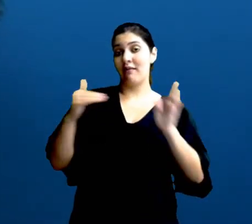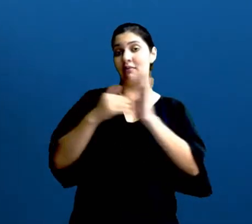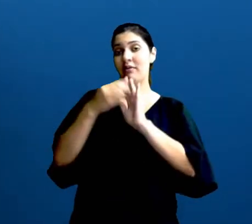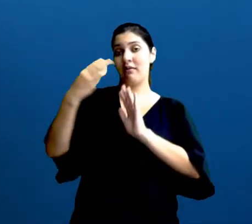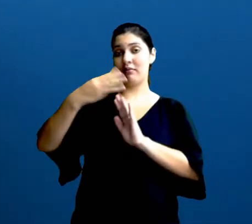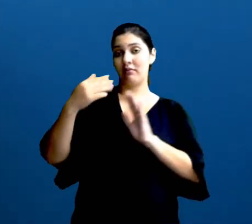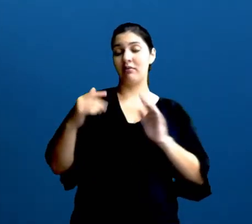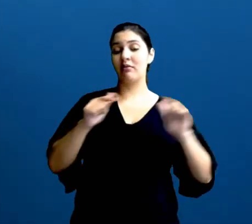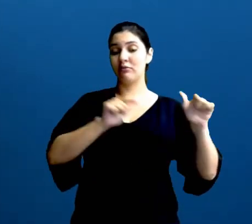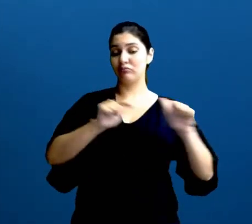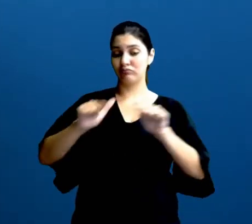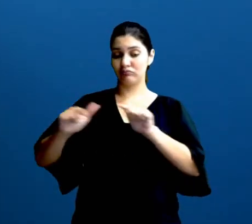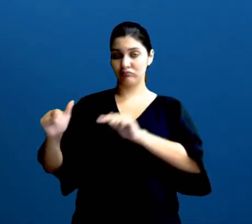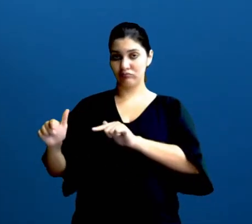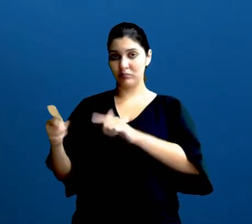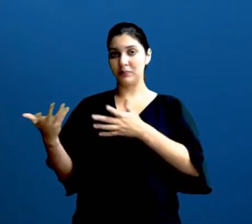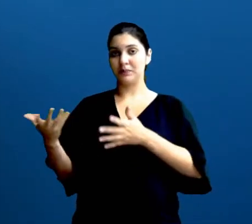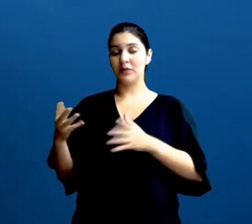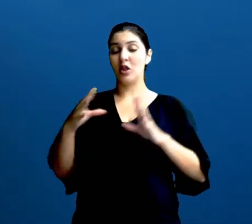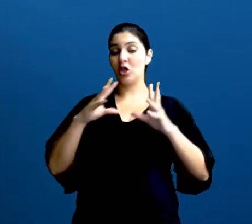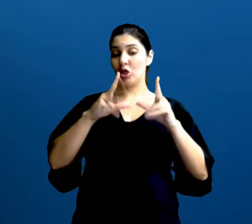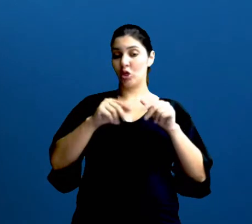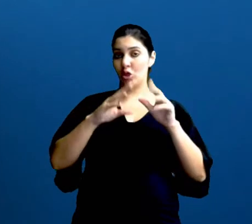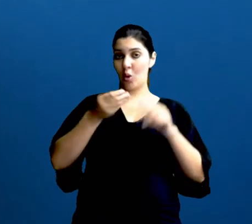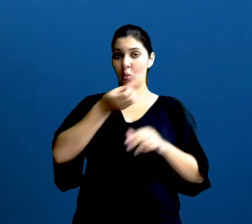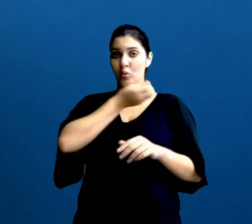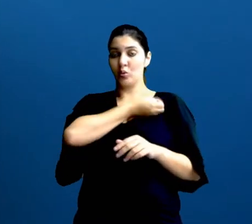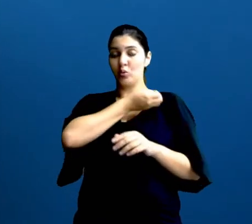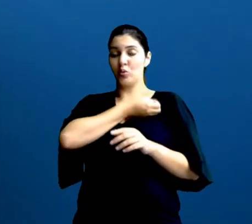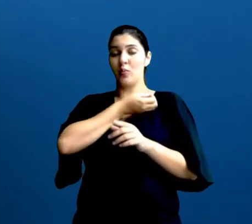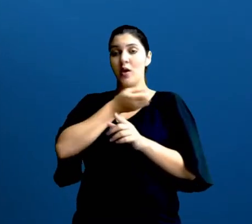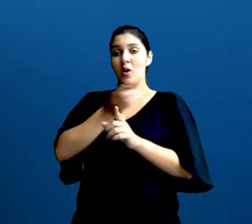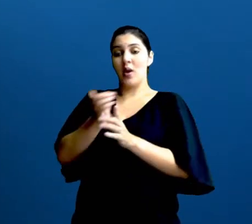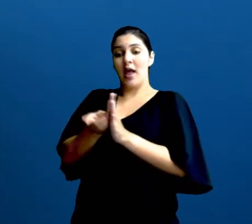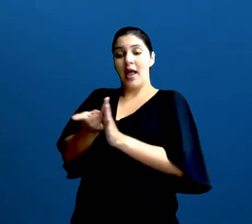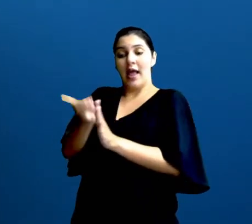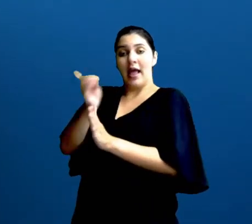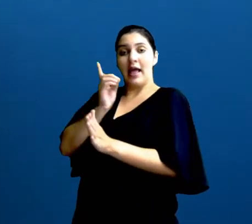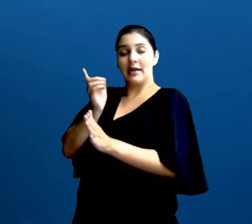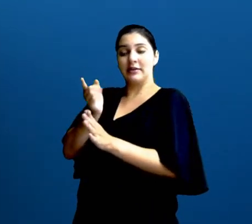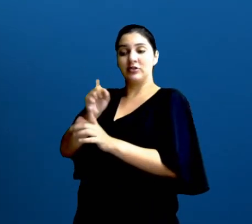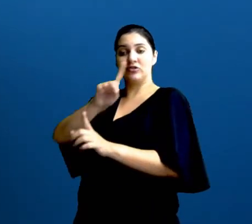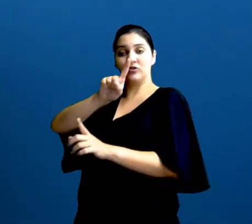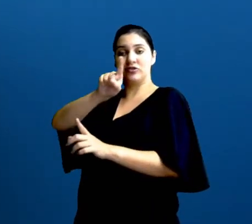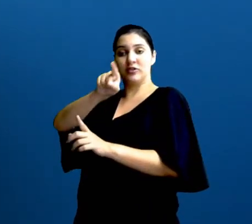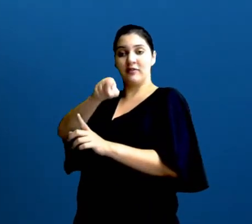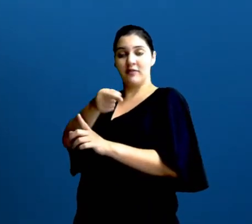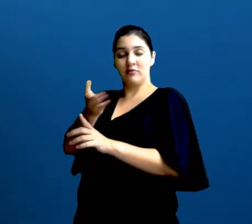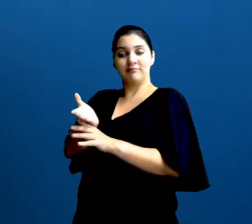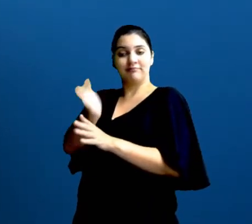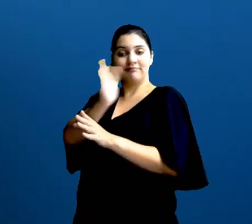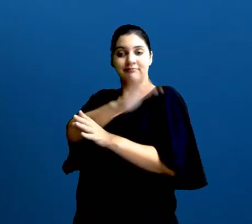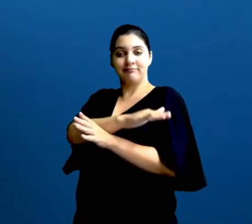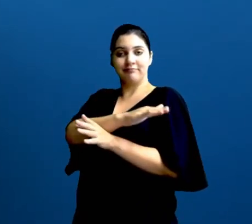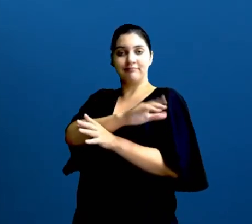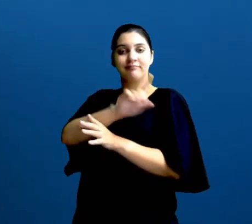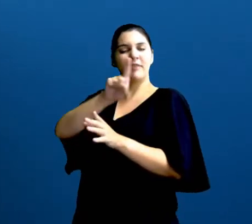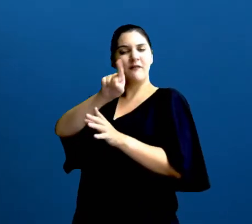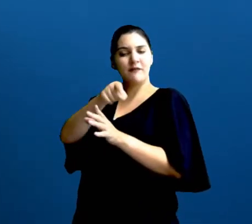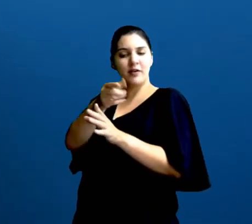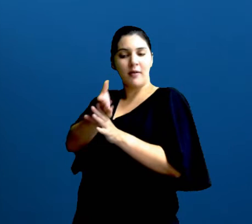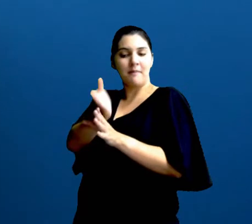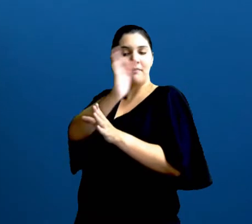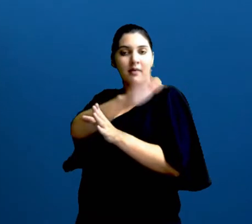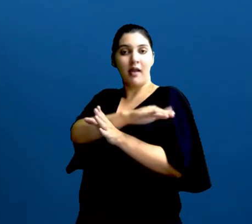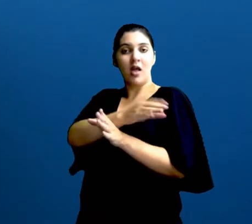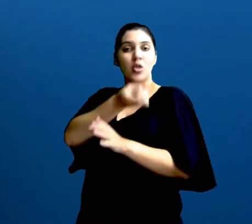Mas, olha, todo número aqui, ó, na frente da vírgula é um número inteiro, tá certo?